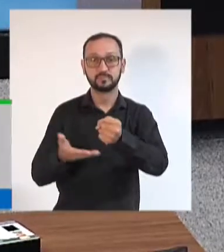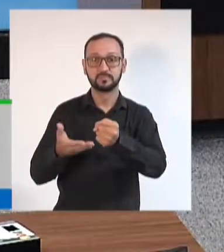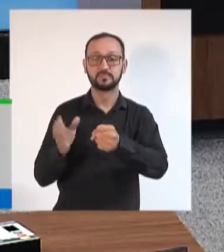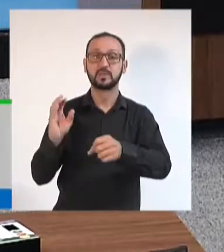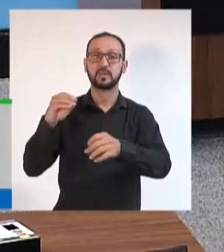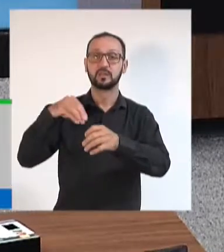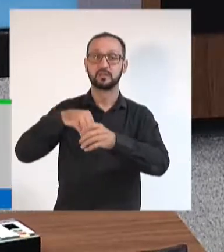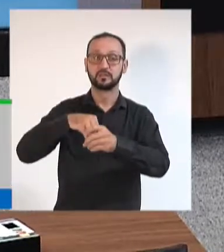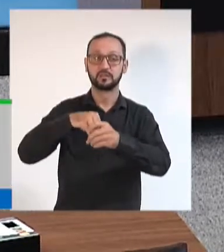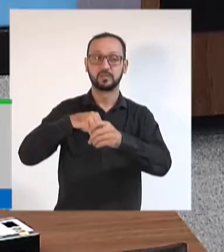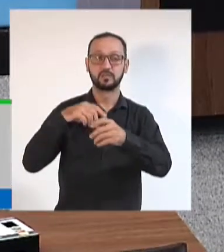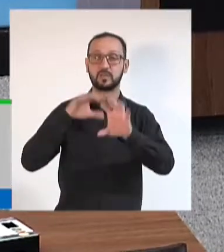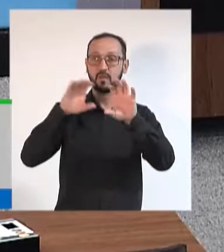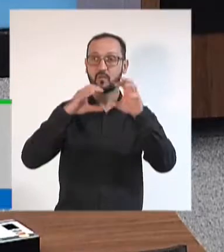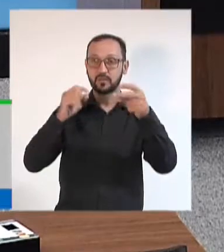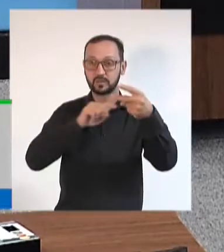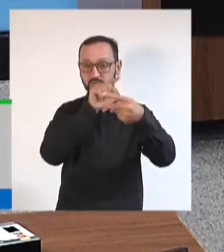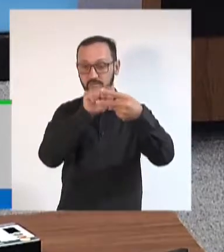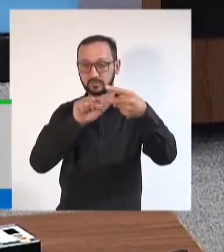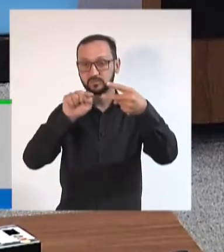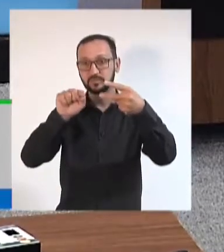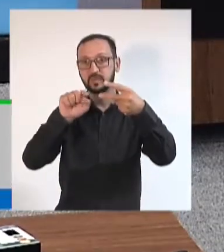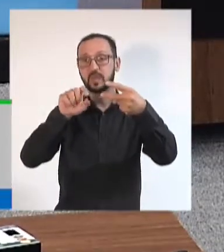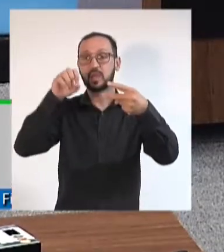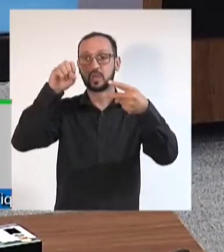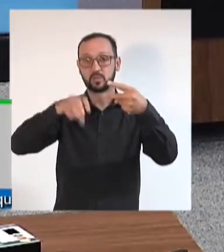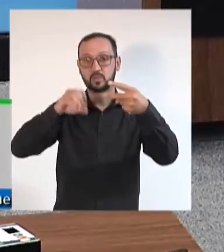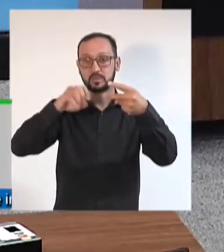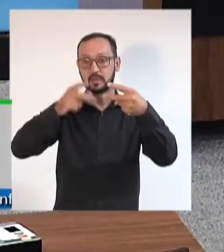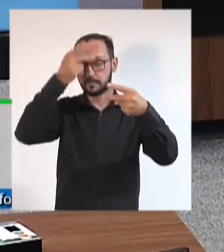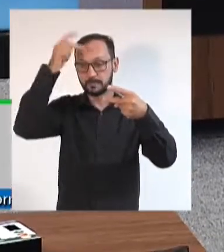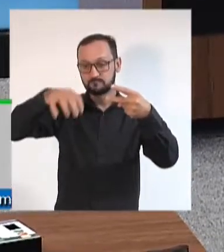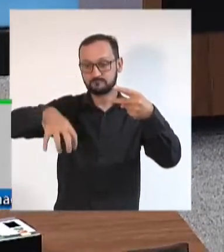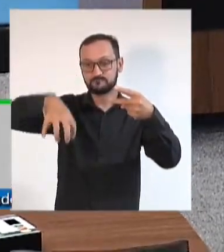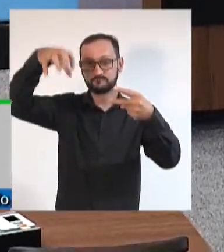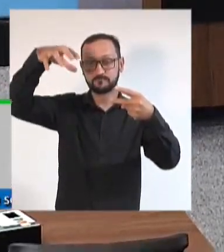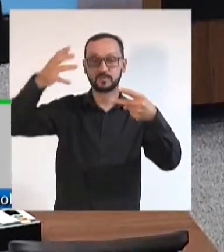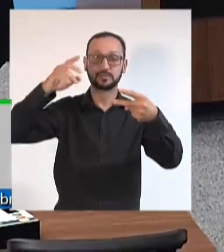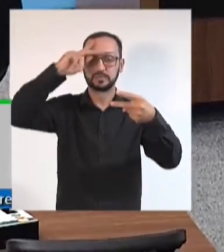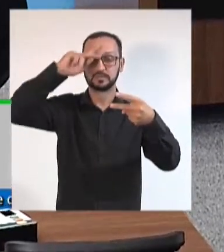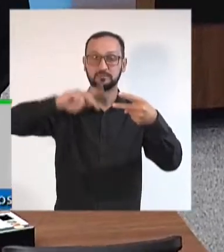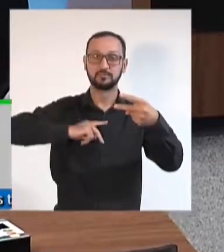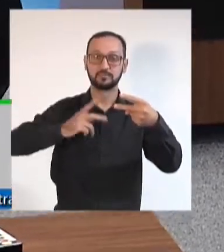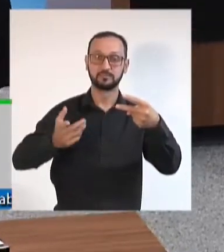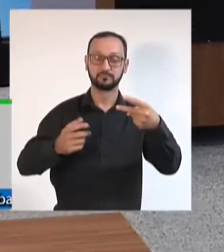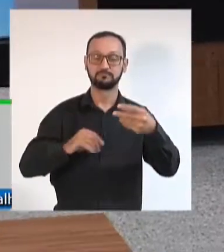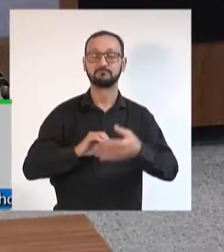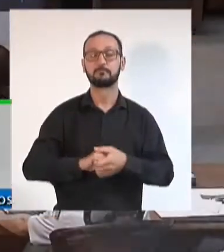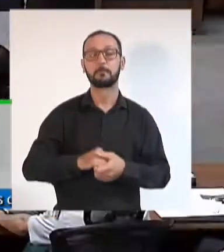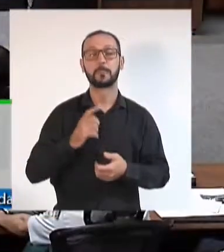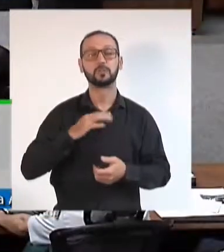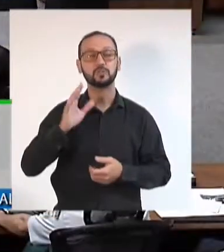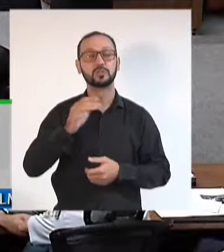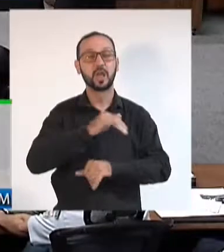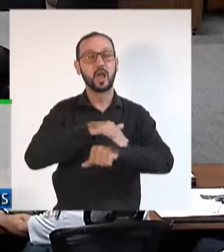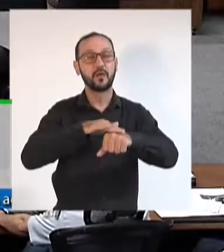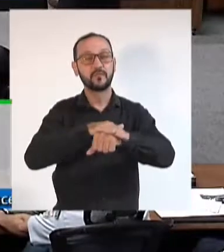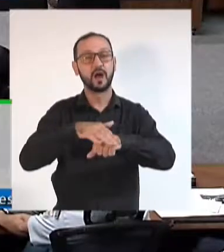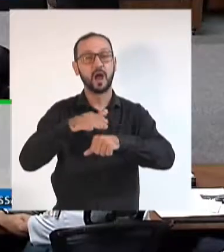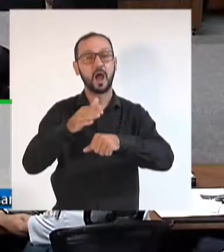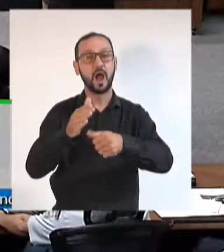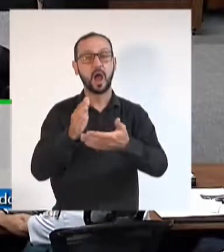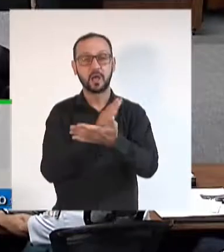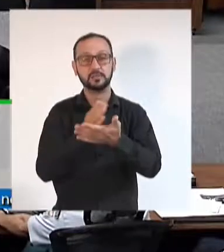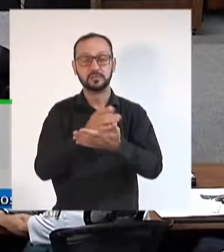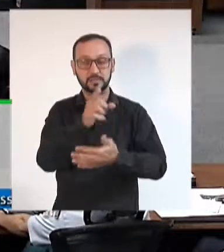no eixo 2 da conferência, que é a educação para a emancipação humana. E aqui eu trago uma boa notícia, que eu já comentei com algumas